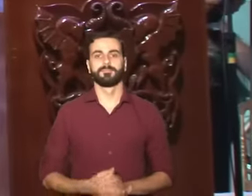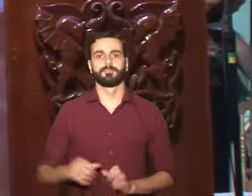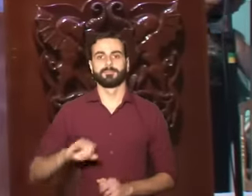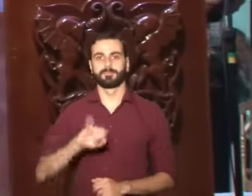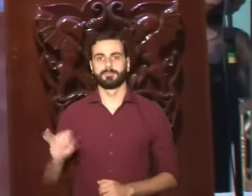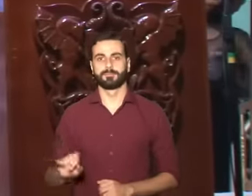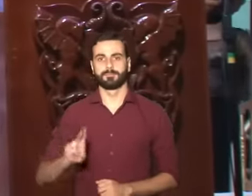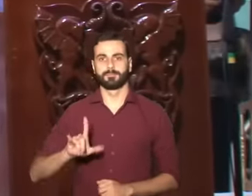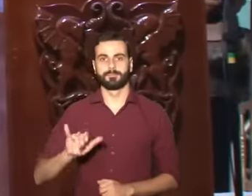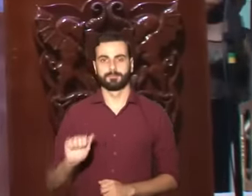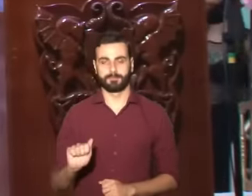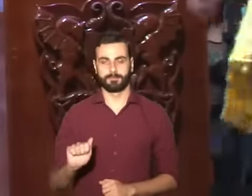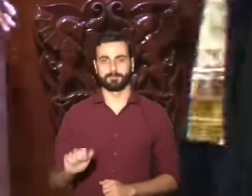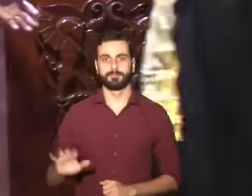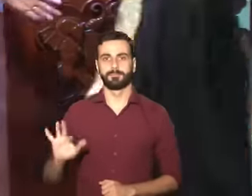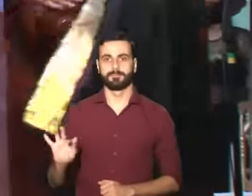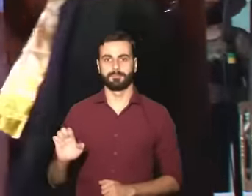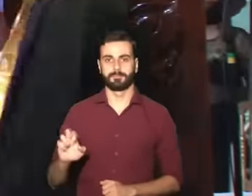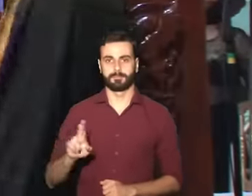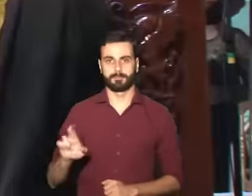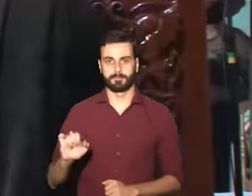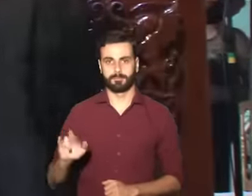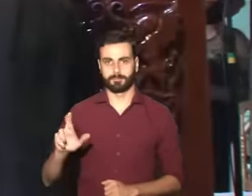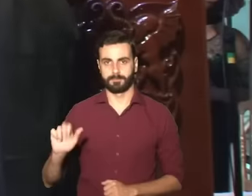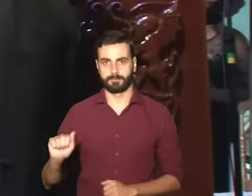Júlia Mairinque Ferreira.